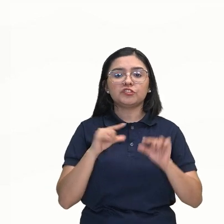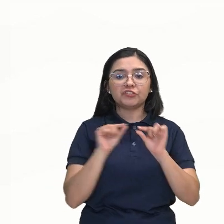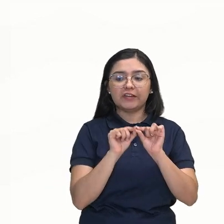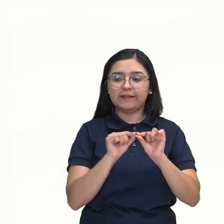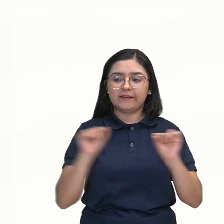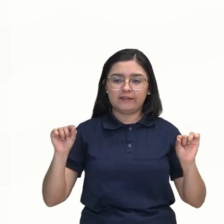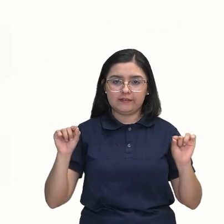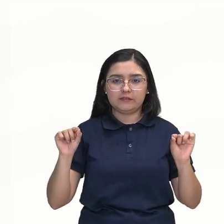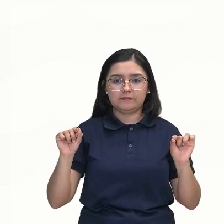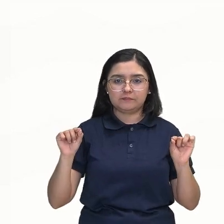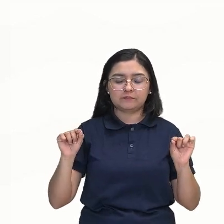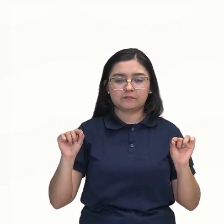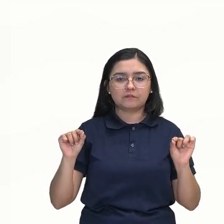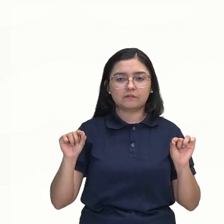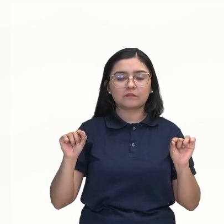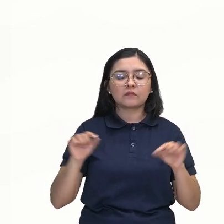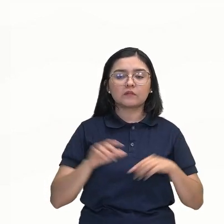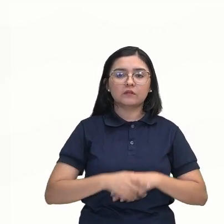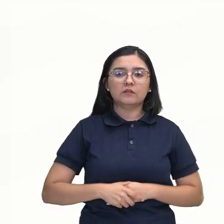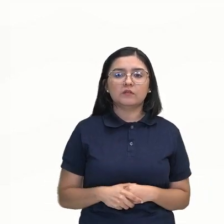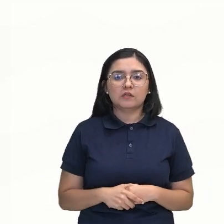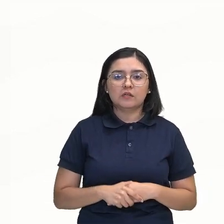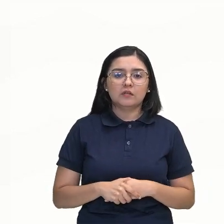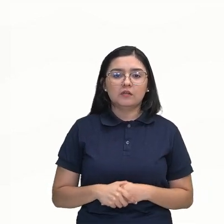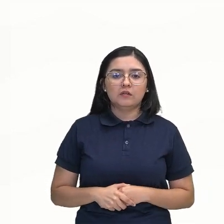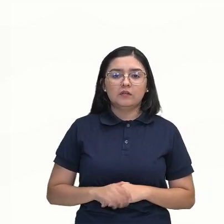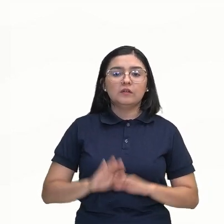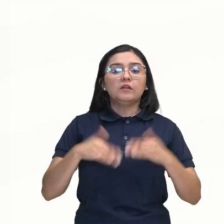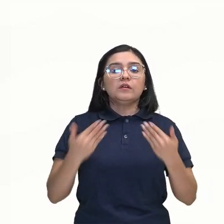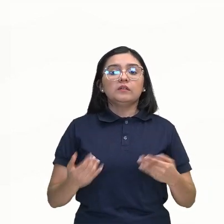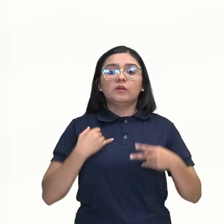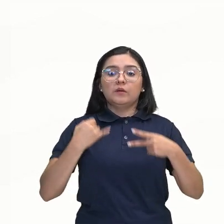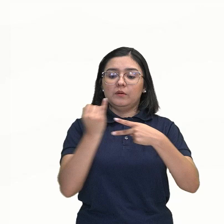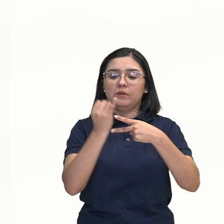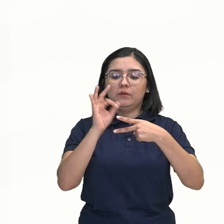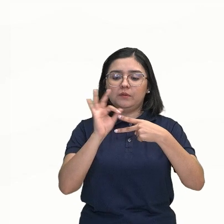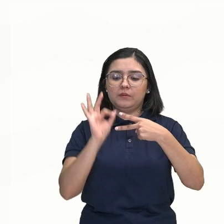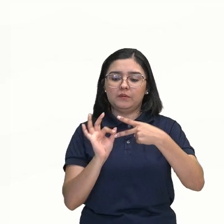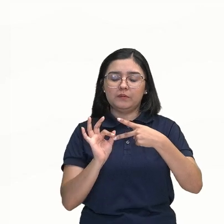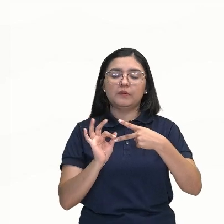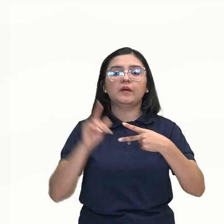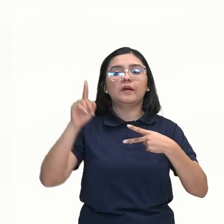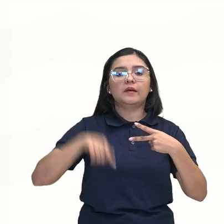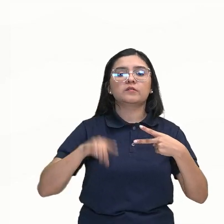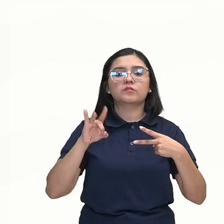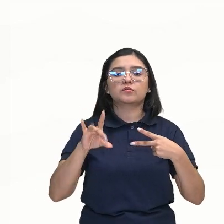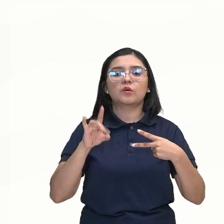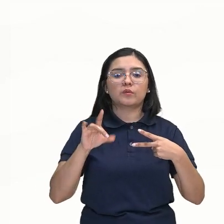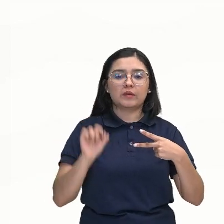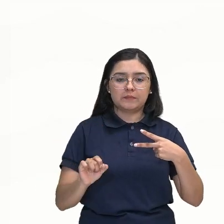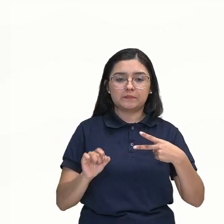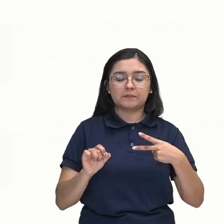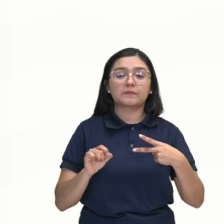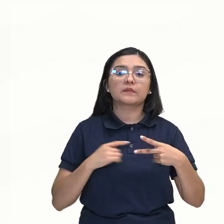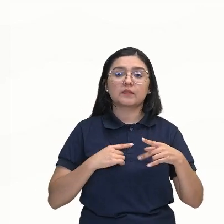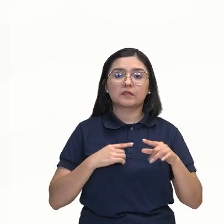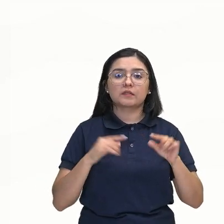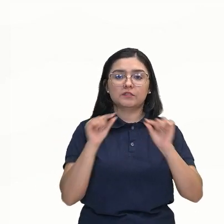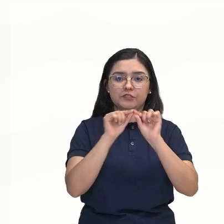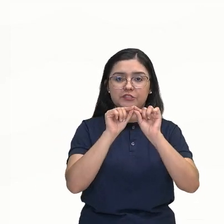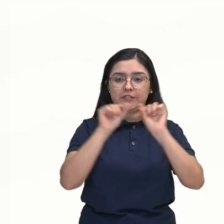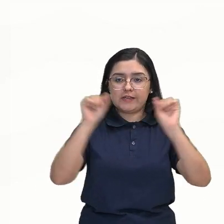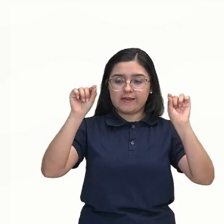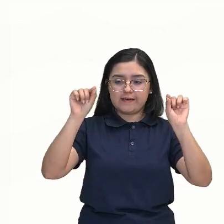de reta. Então, os nossos polígonos são apenas segmentos